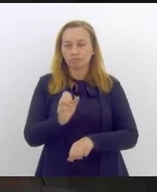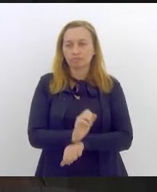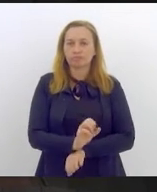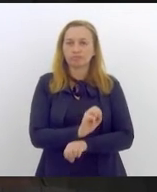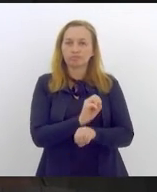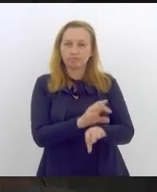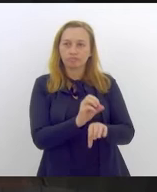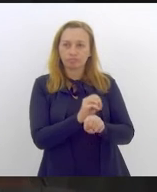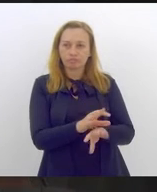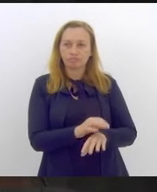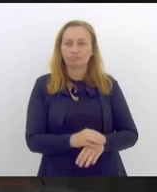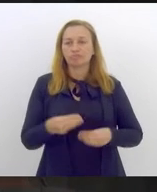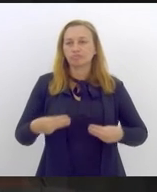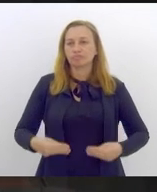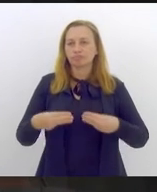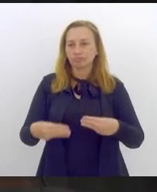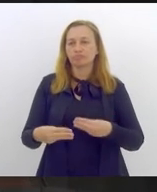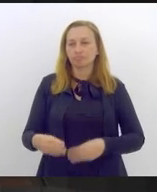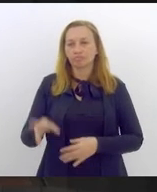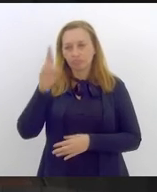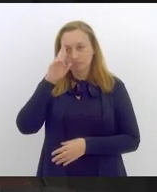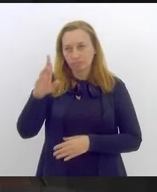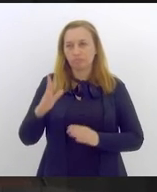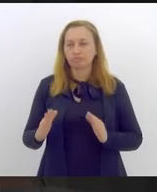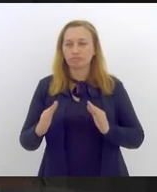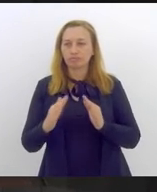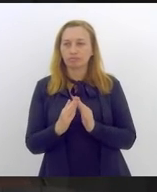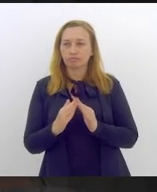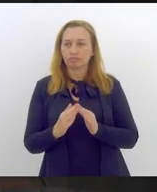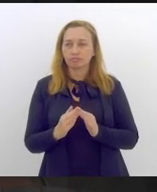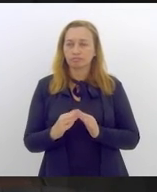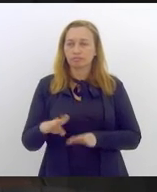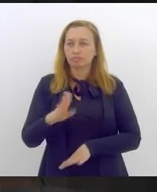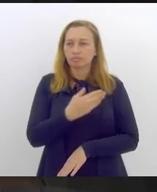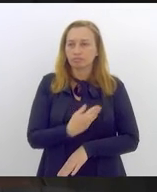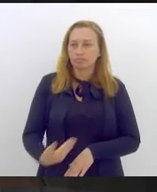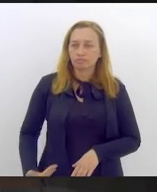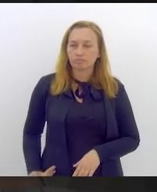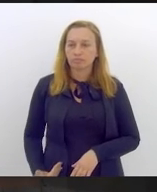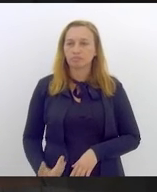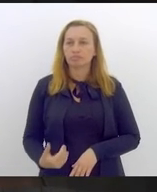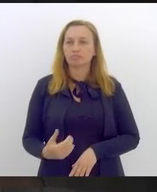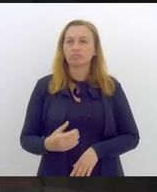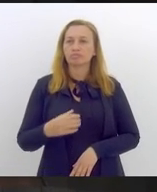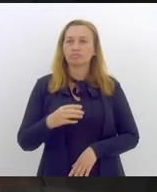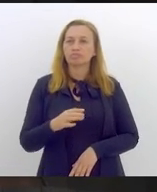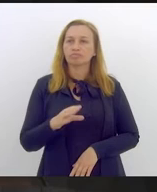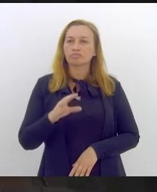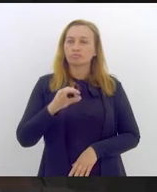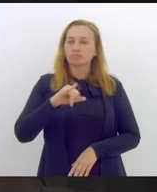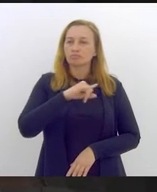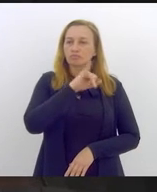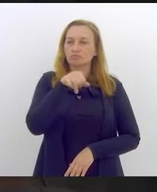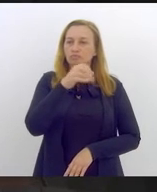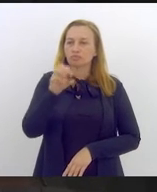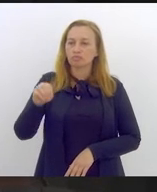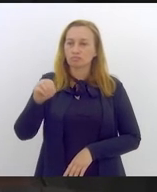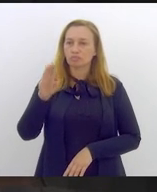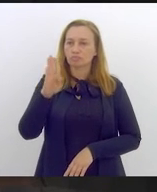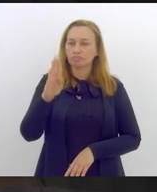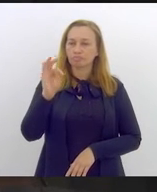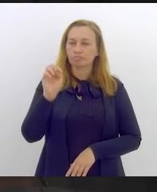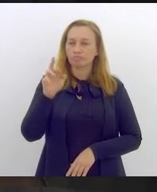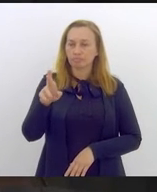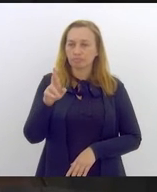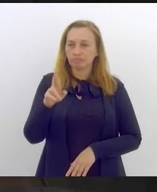da Educação e Ministro chefe da casa civil dos governos de João Goulart dos governos João Goulart foi vice-governador